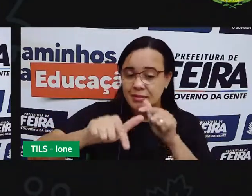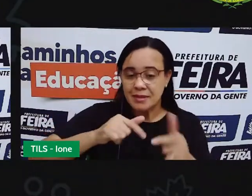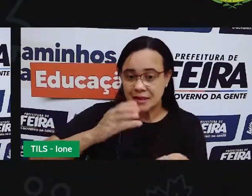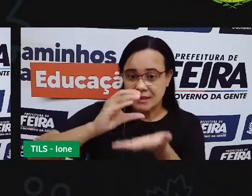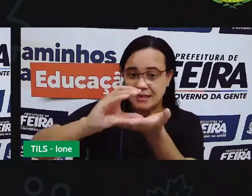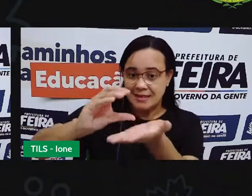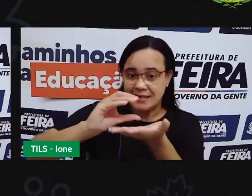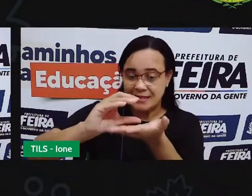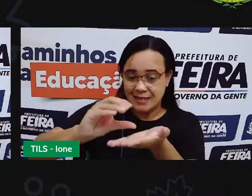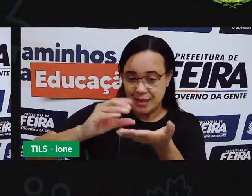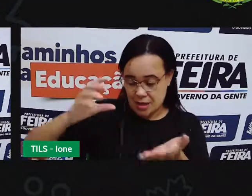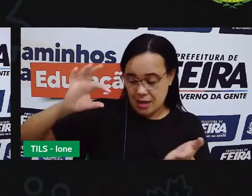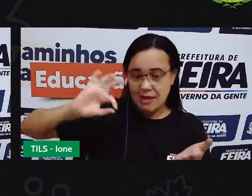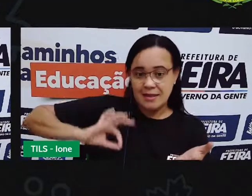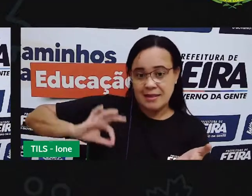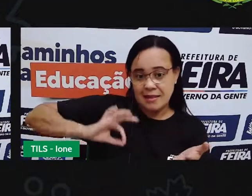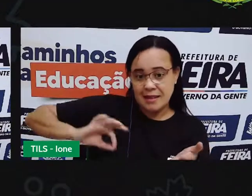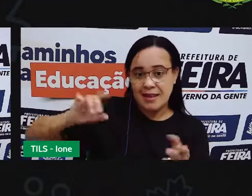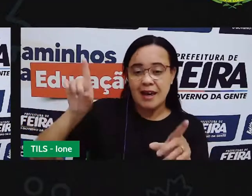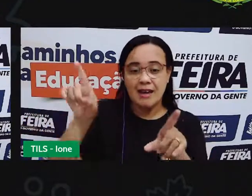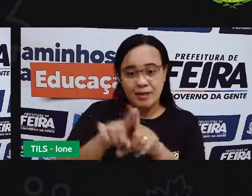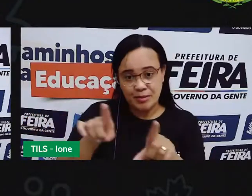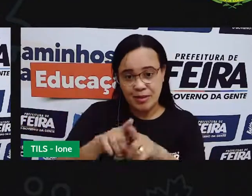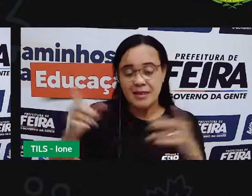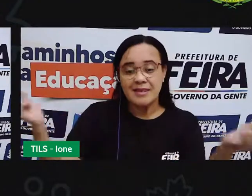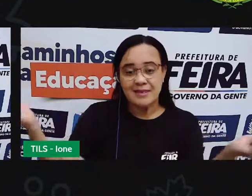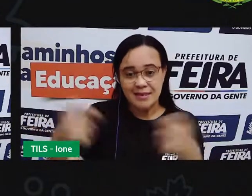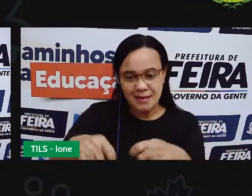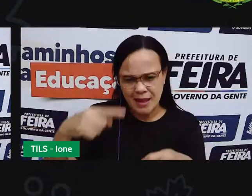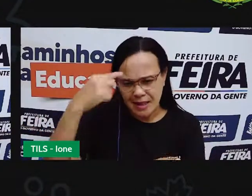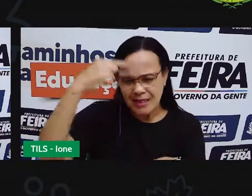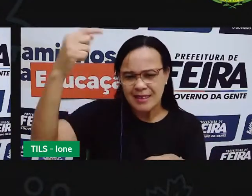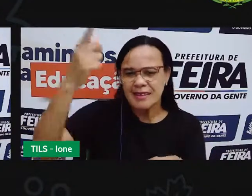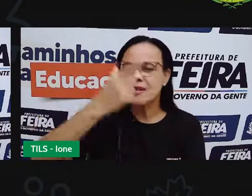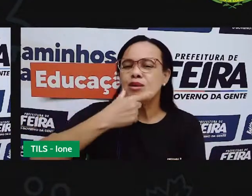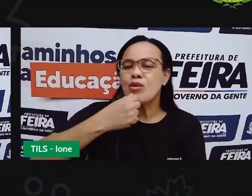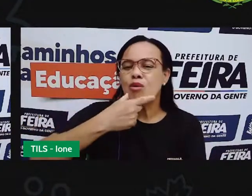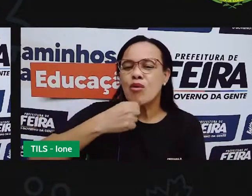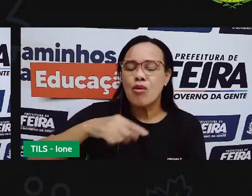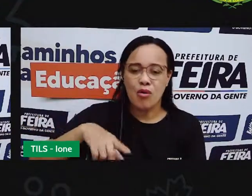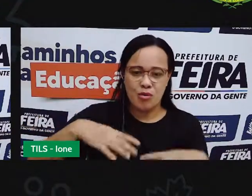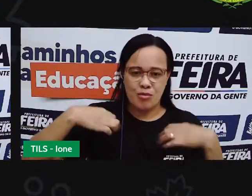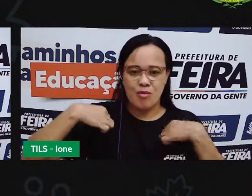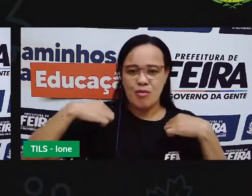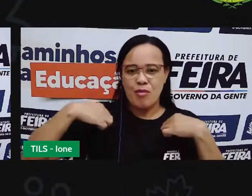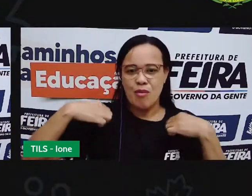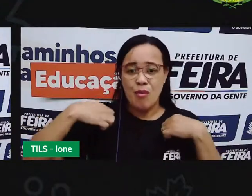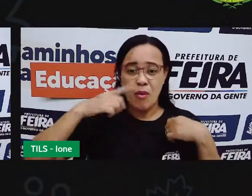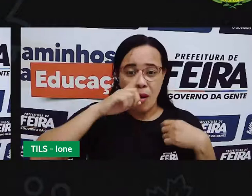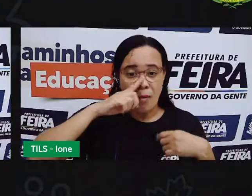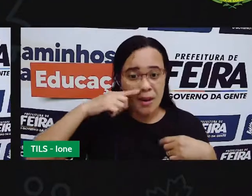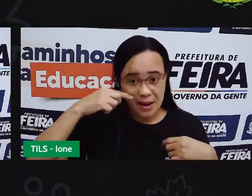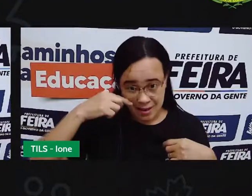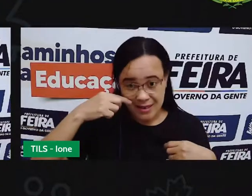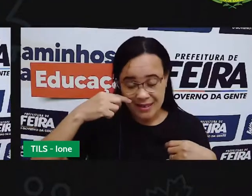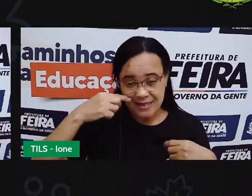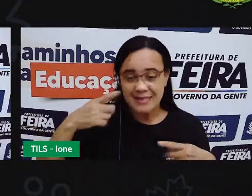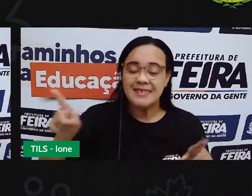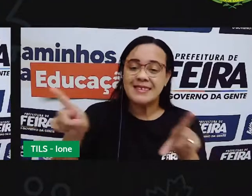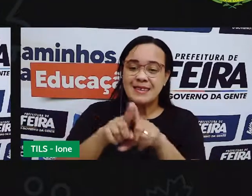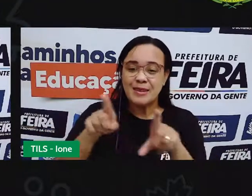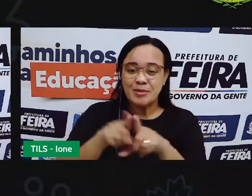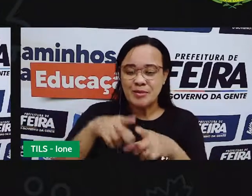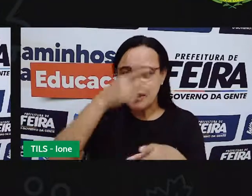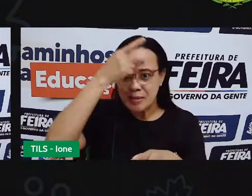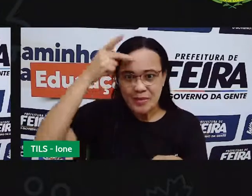os garis, que trabalham limpando as ruas, retirando o lixo das ruas. Os coletores